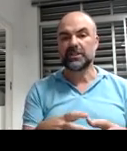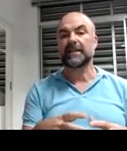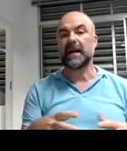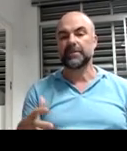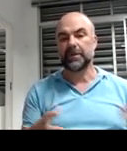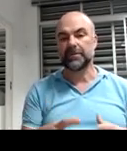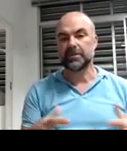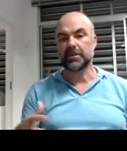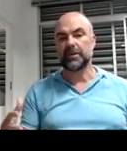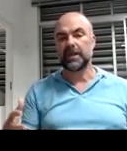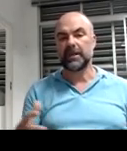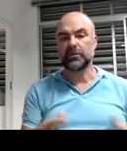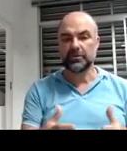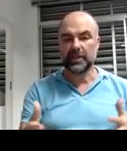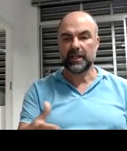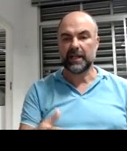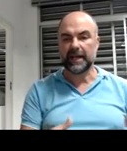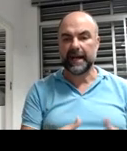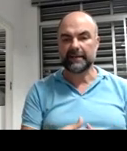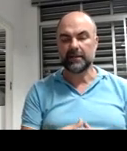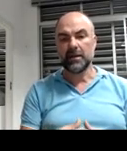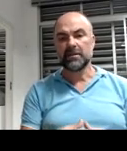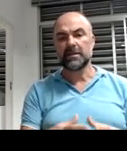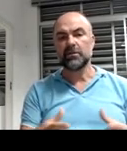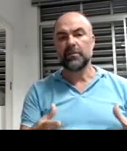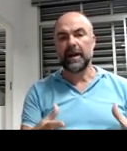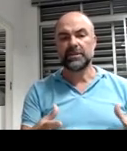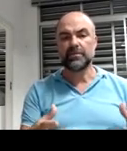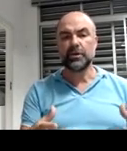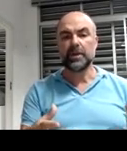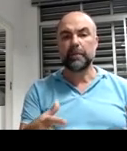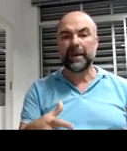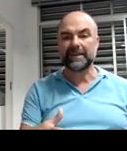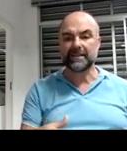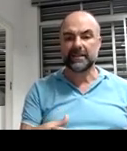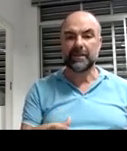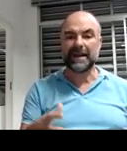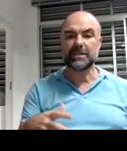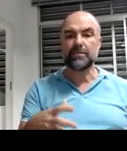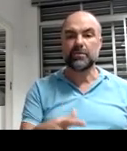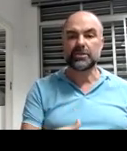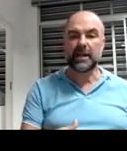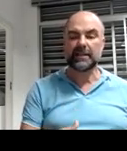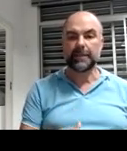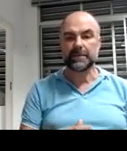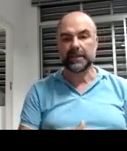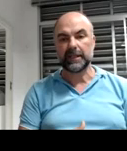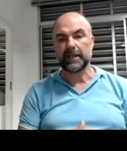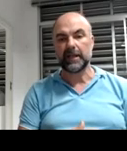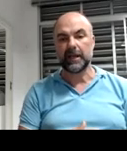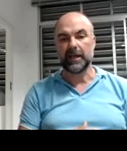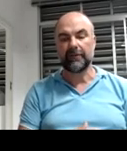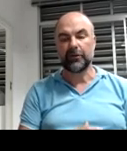de startups, para vocês terem uma ideia, números da ACAT, são mais de 1000 empresas, mais de 1000 startups